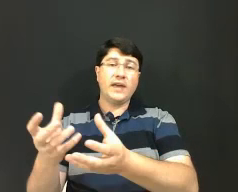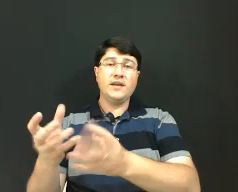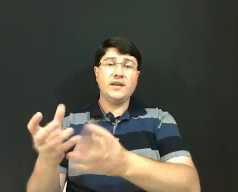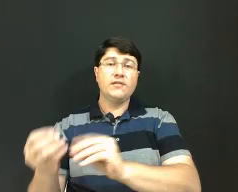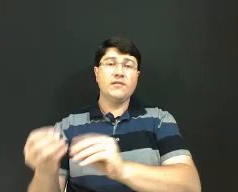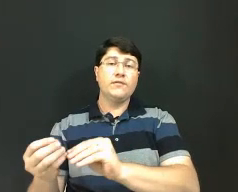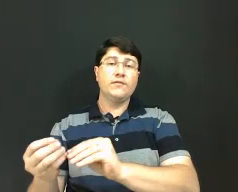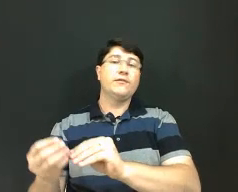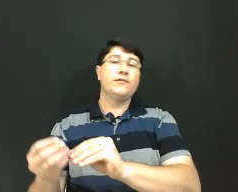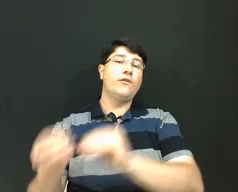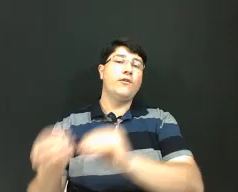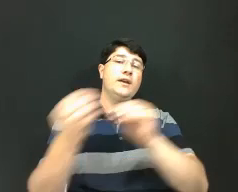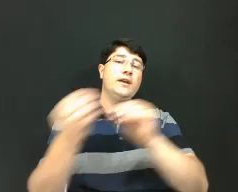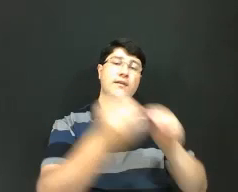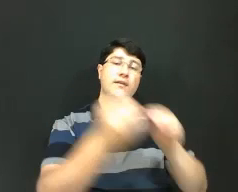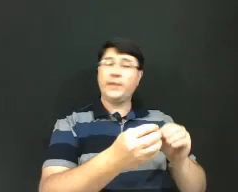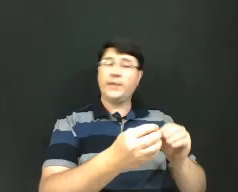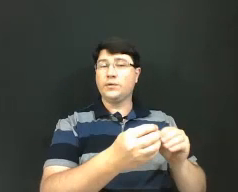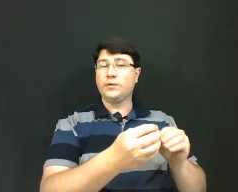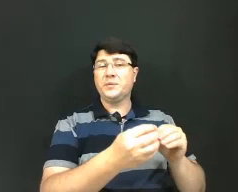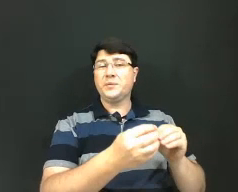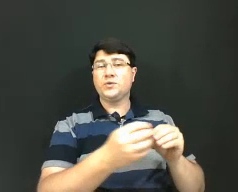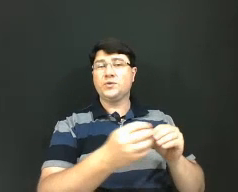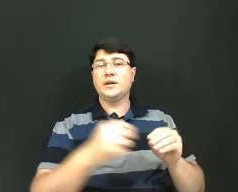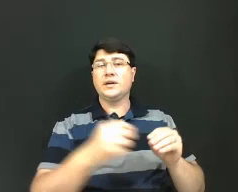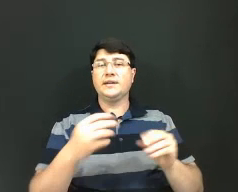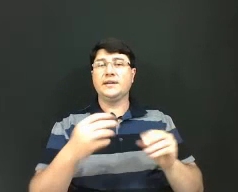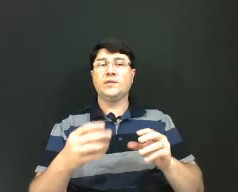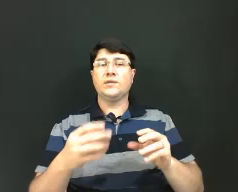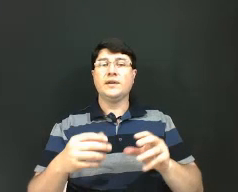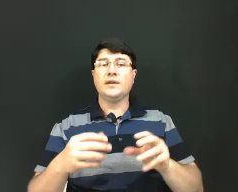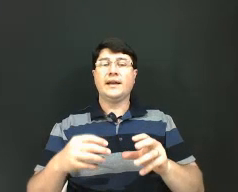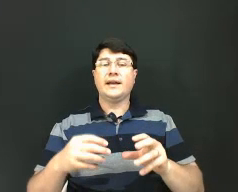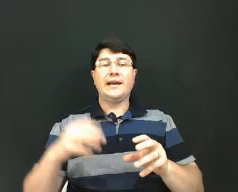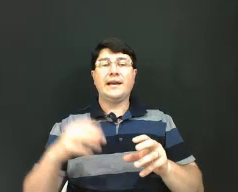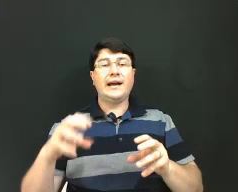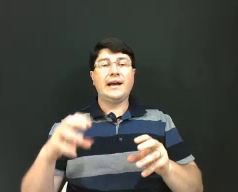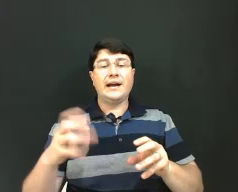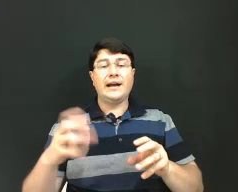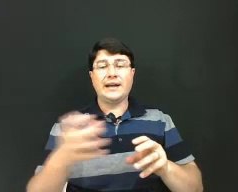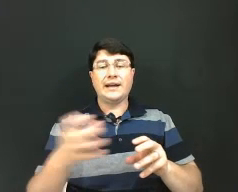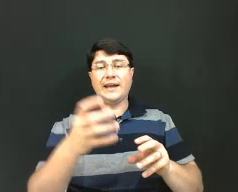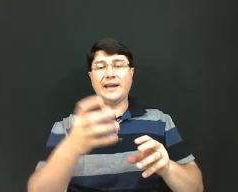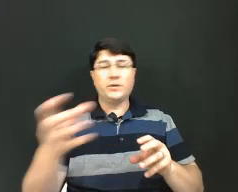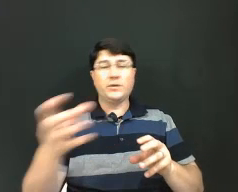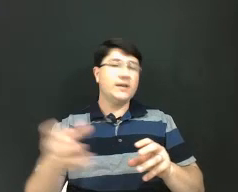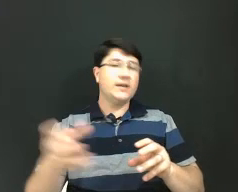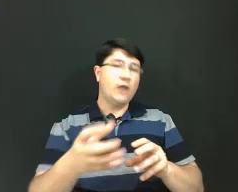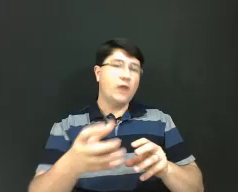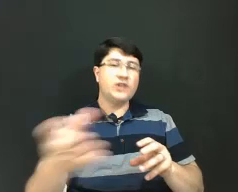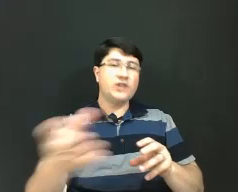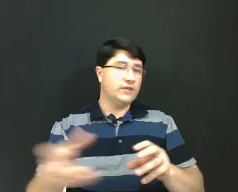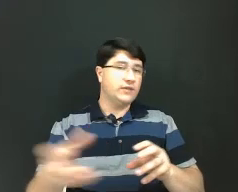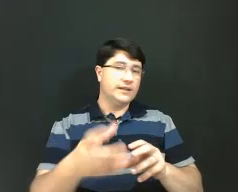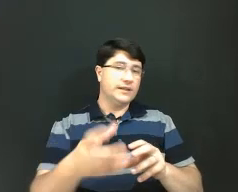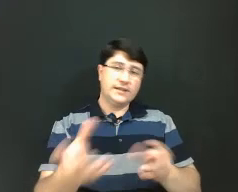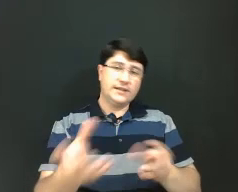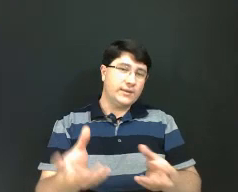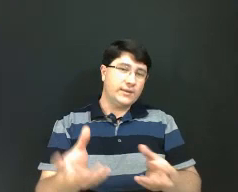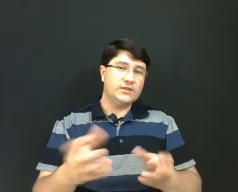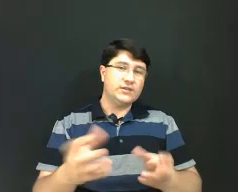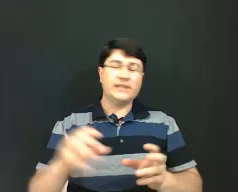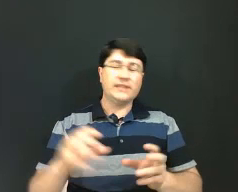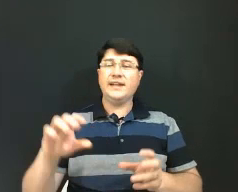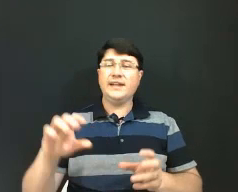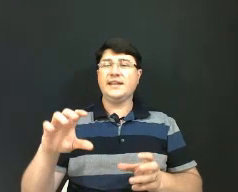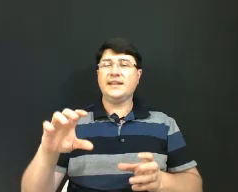estava com alguém, foi para outra pessoa. Então, o que é objeto da herança,